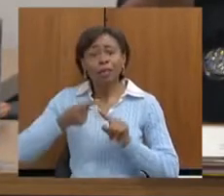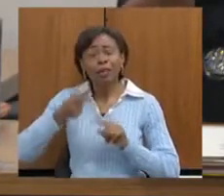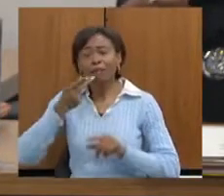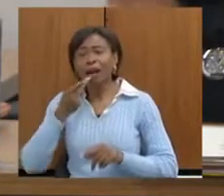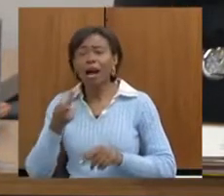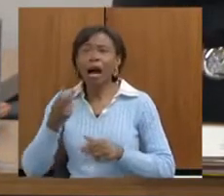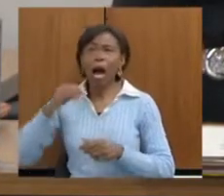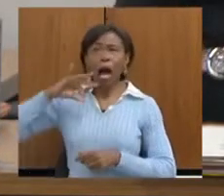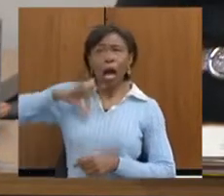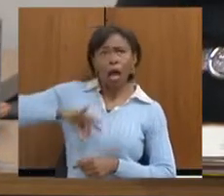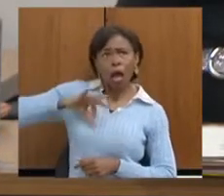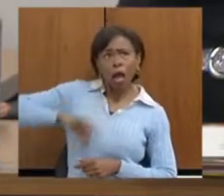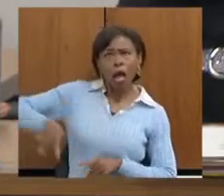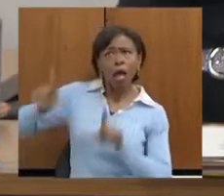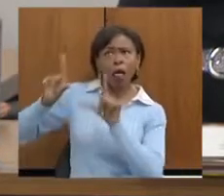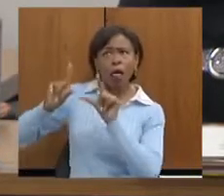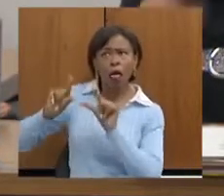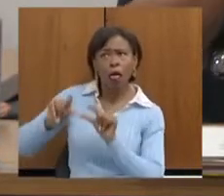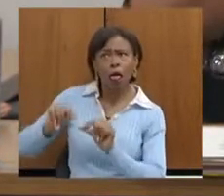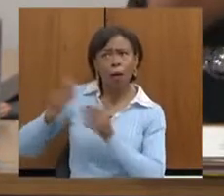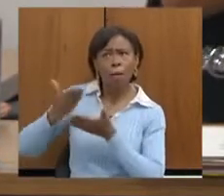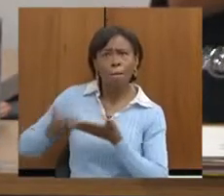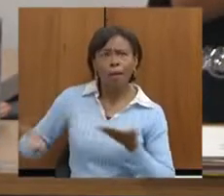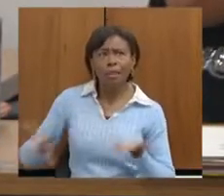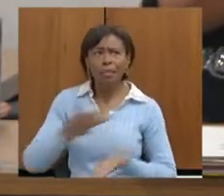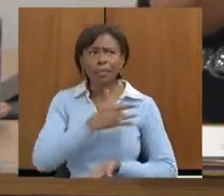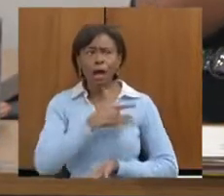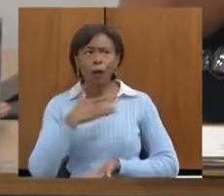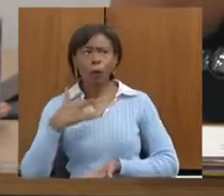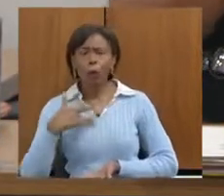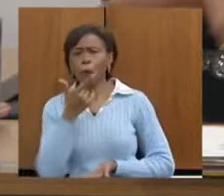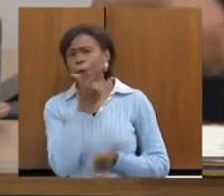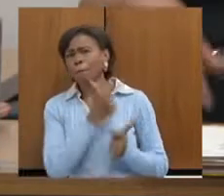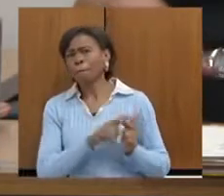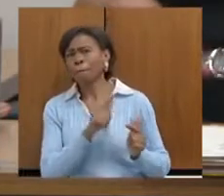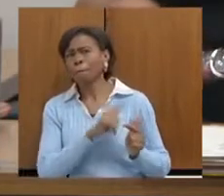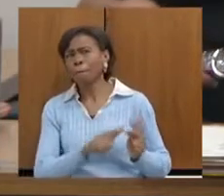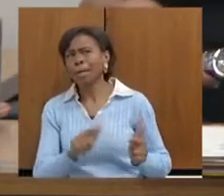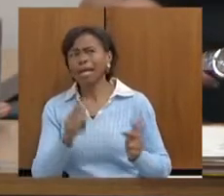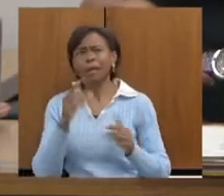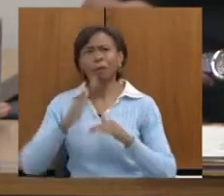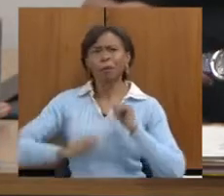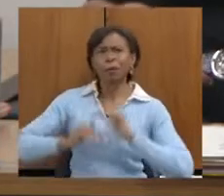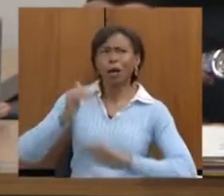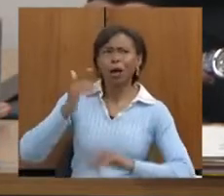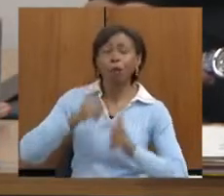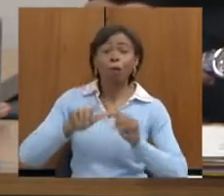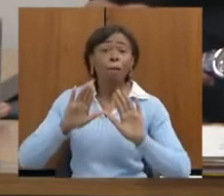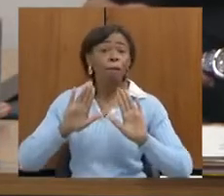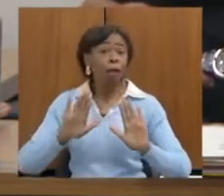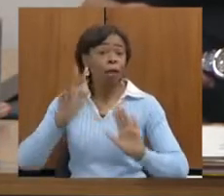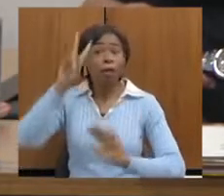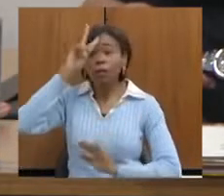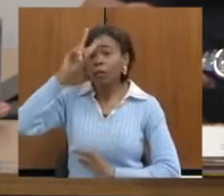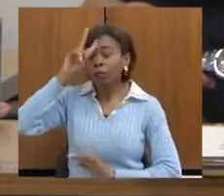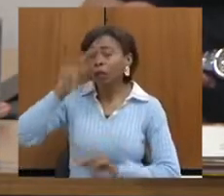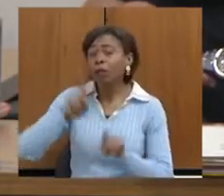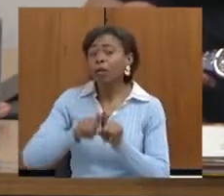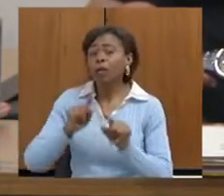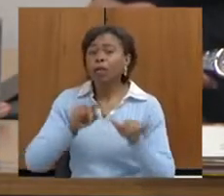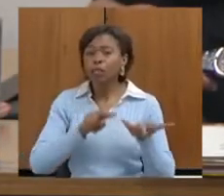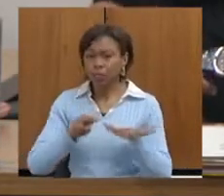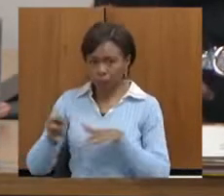renda da nossa saúde produção mas a gente tem que lembrar algumas